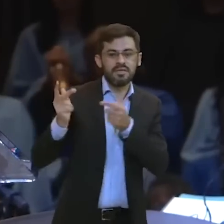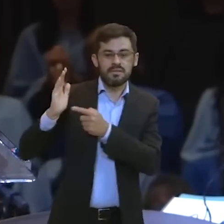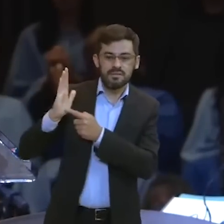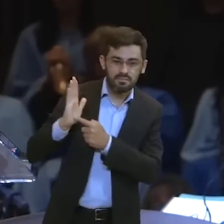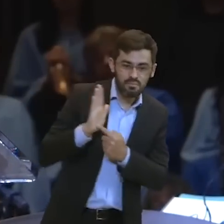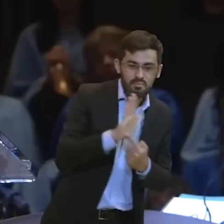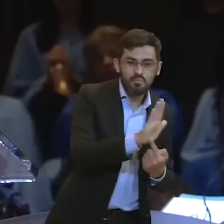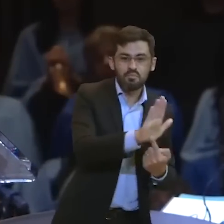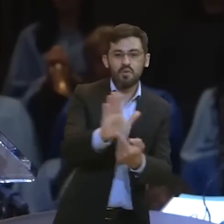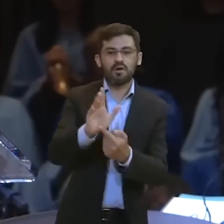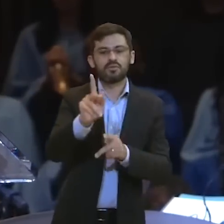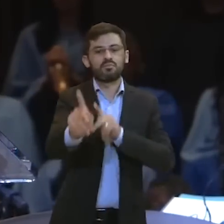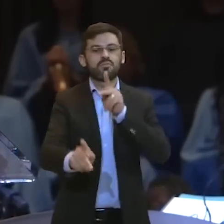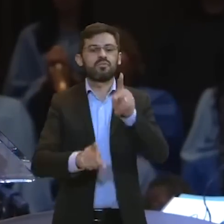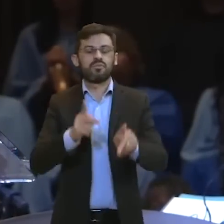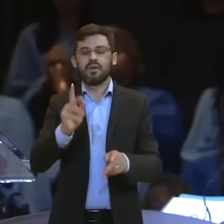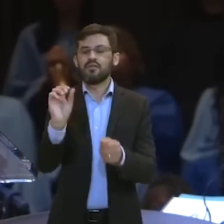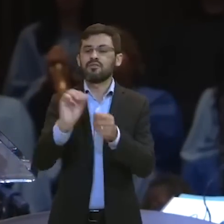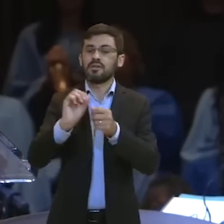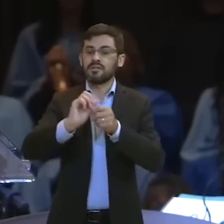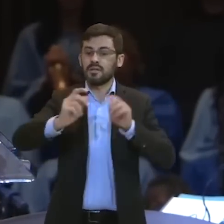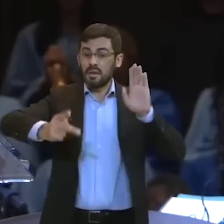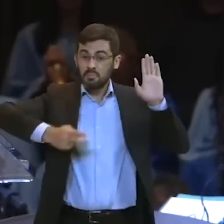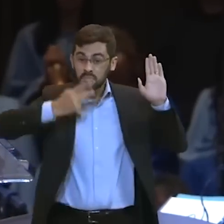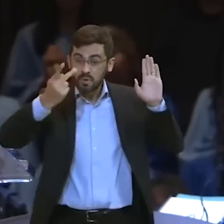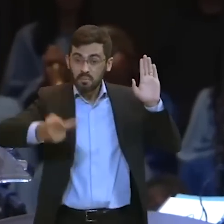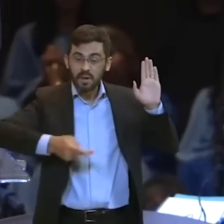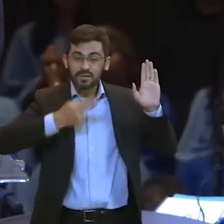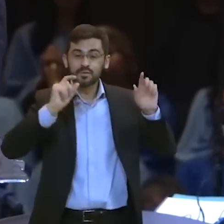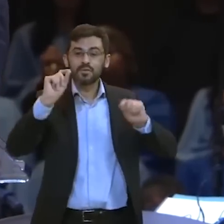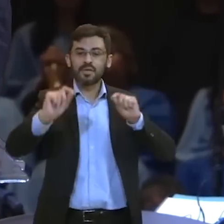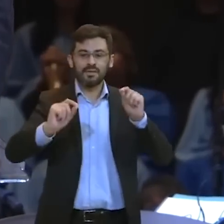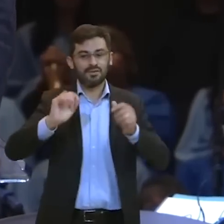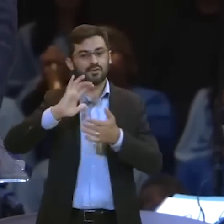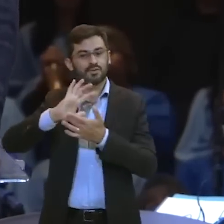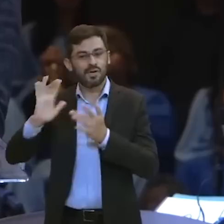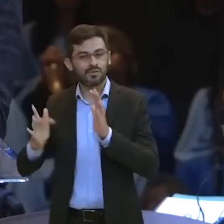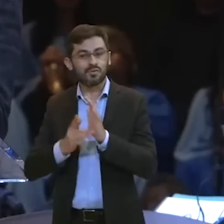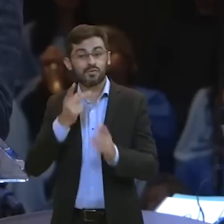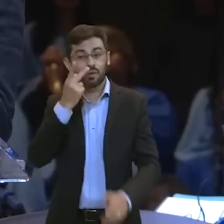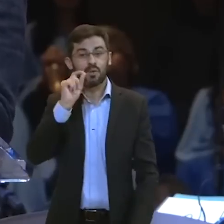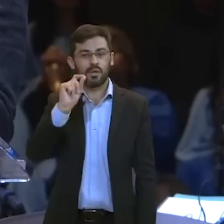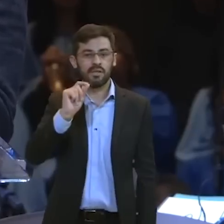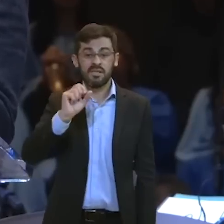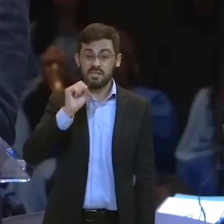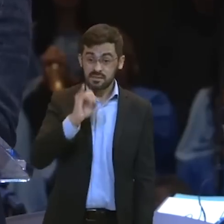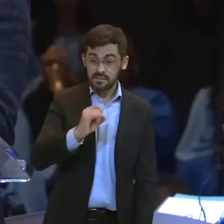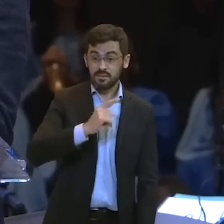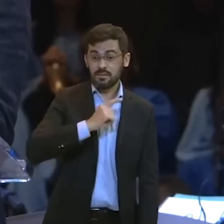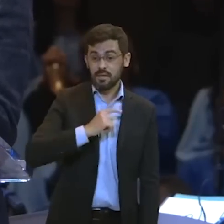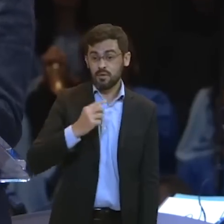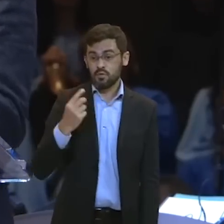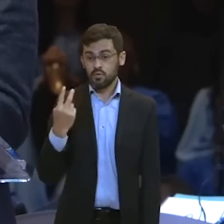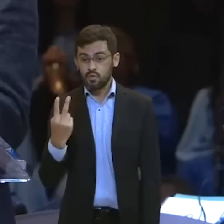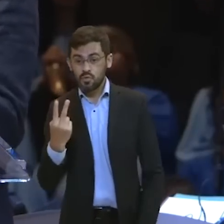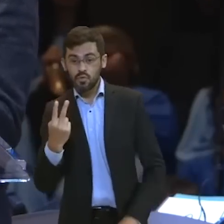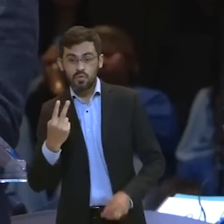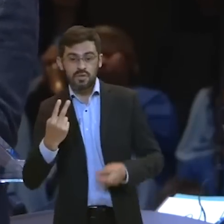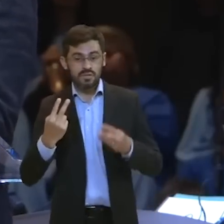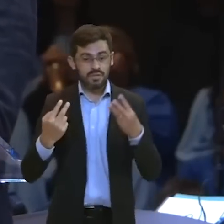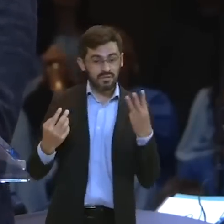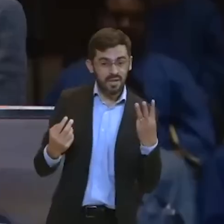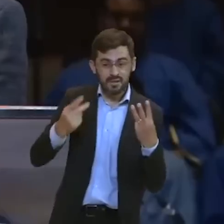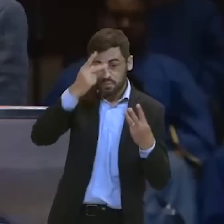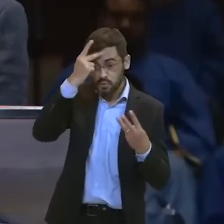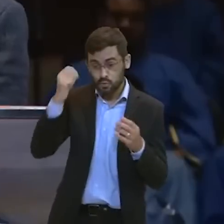povo, cumprindo a promessa de Jesus, de que onde houvesse 2 ou 3 pessoas reunidas